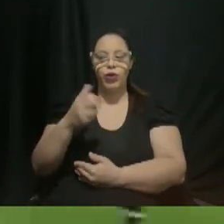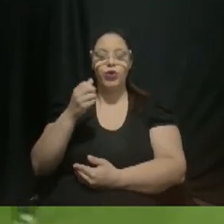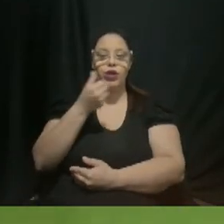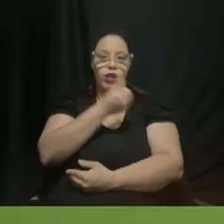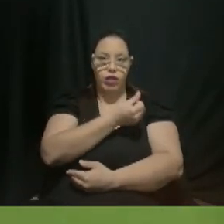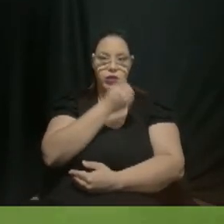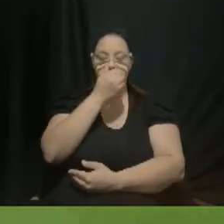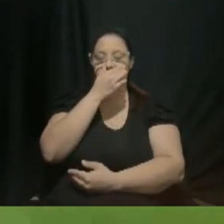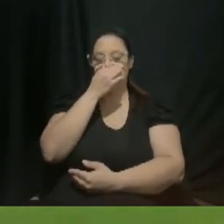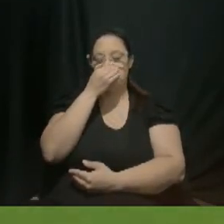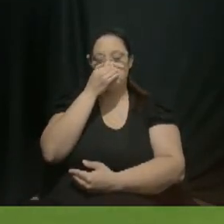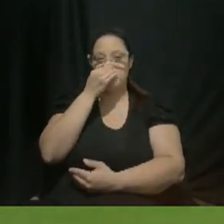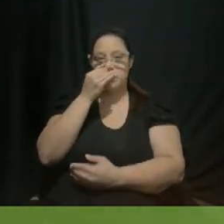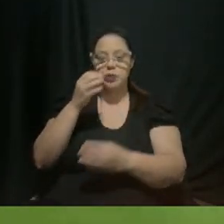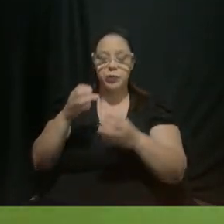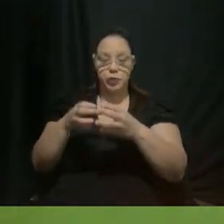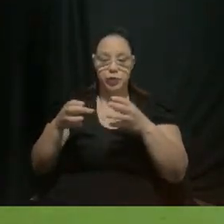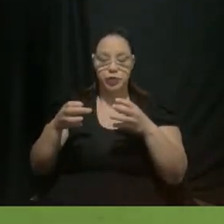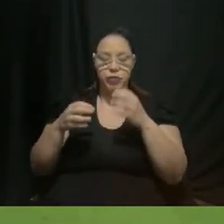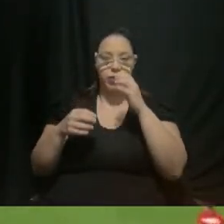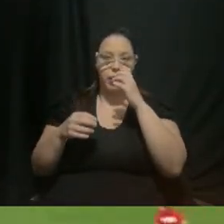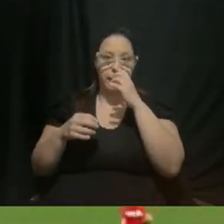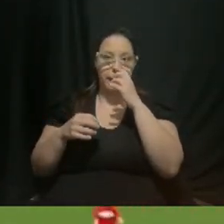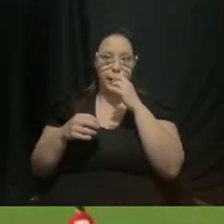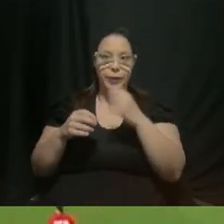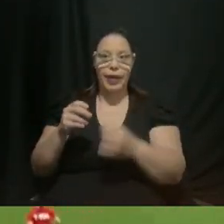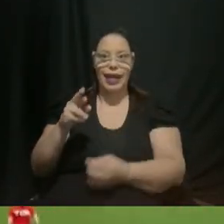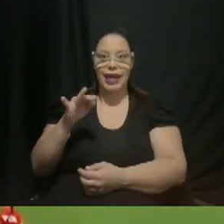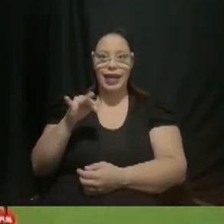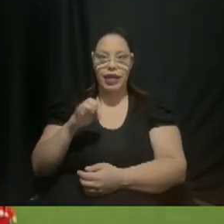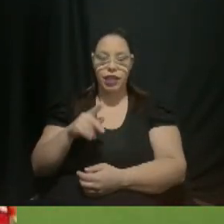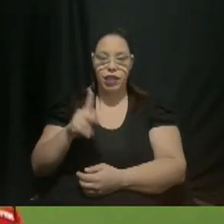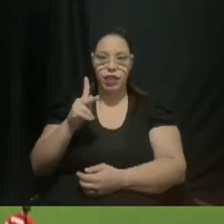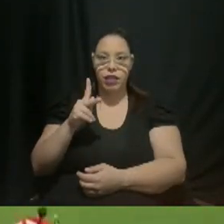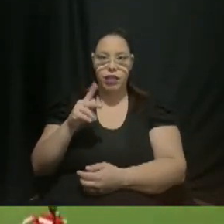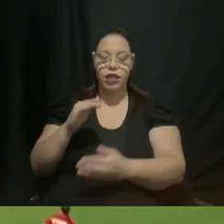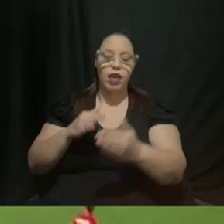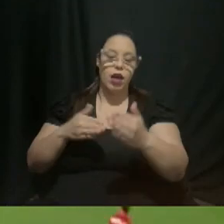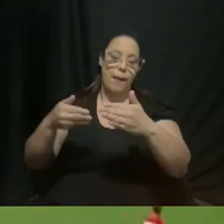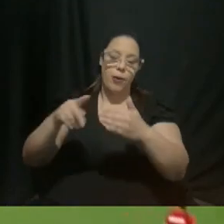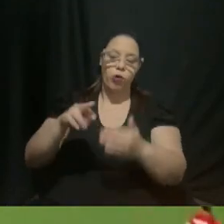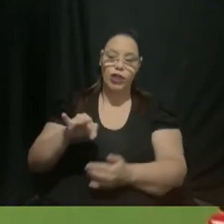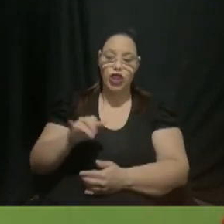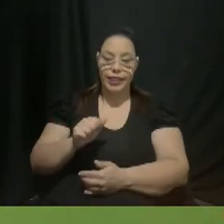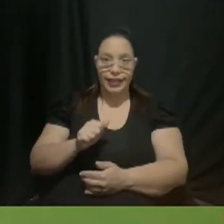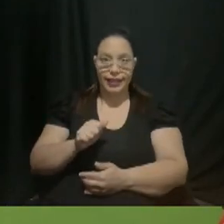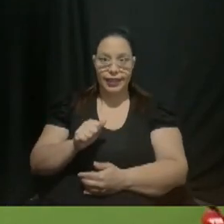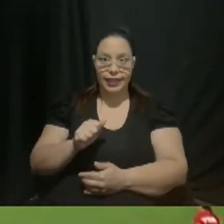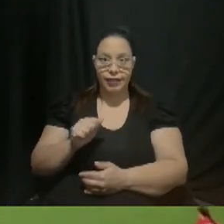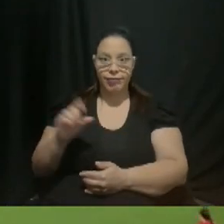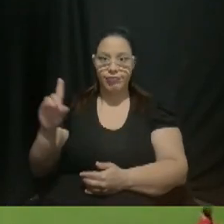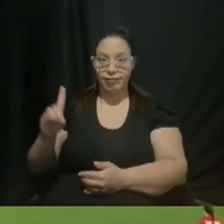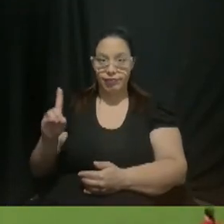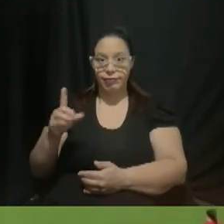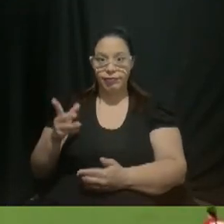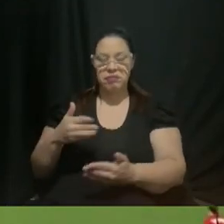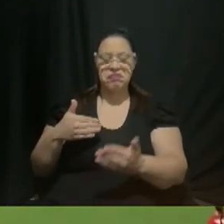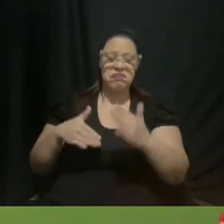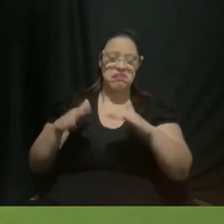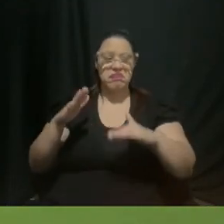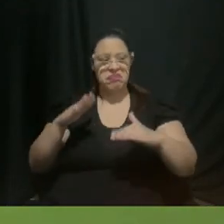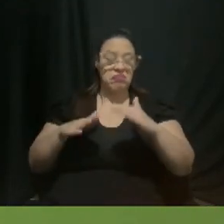acréscimos, Eric Pulga, de novo ele, da ponta direita, fez o chutamento. Meio chute, meio cruzamento